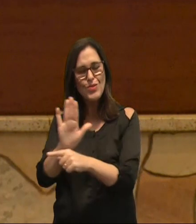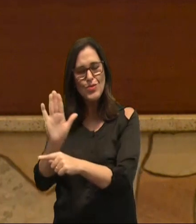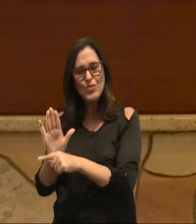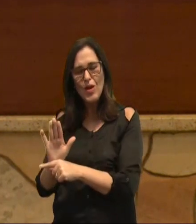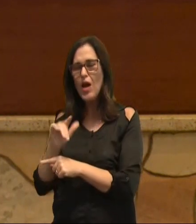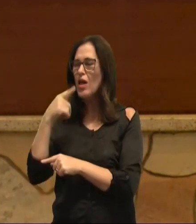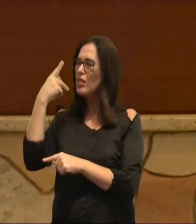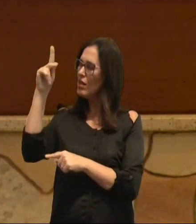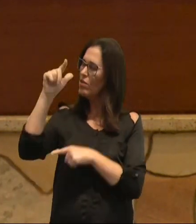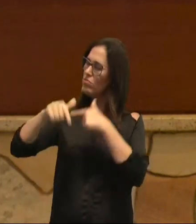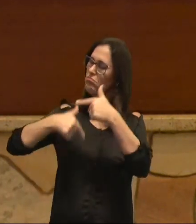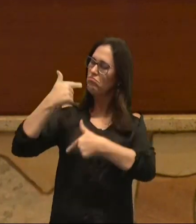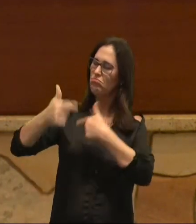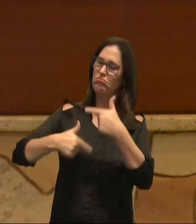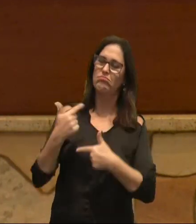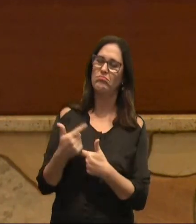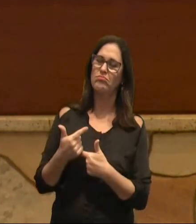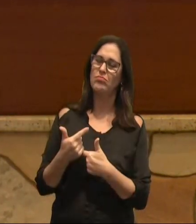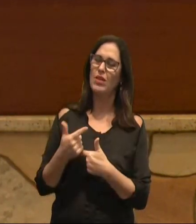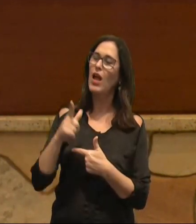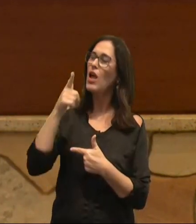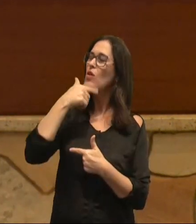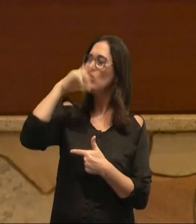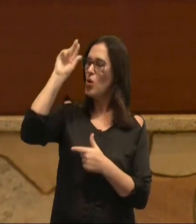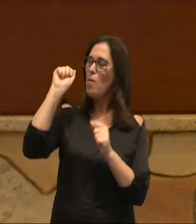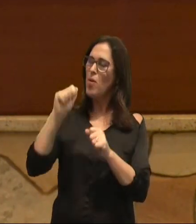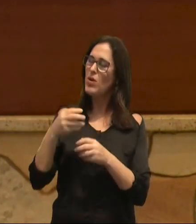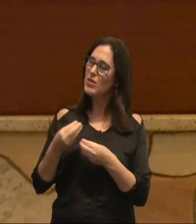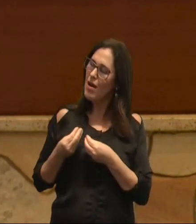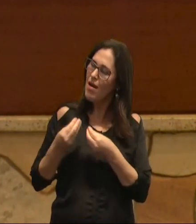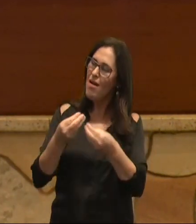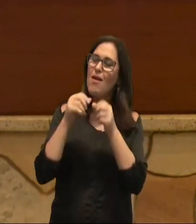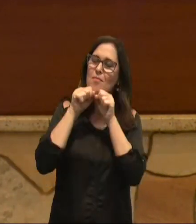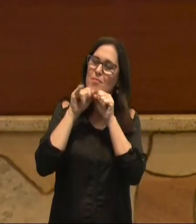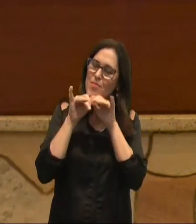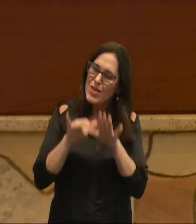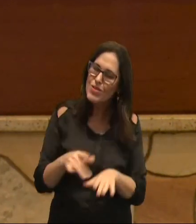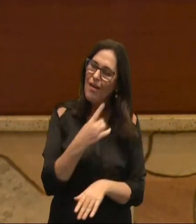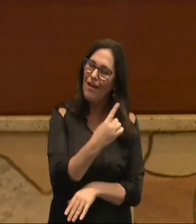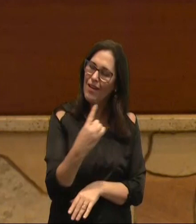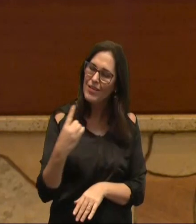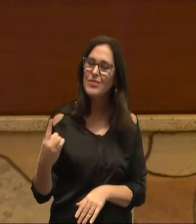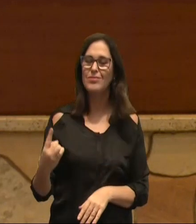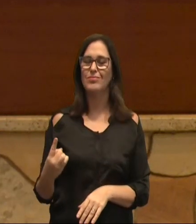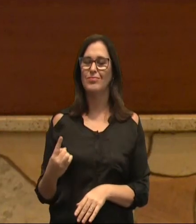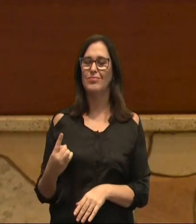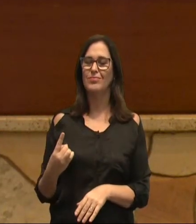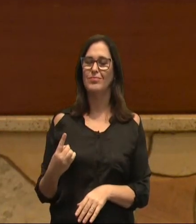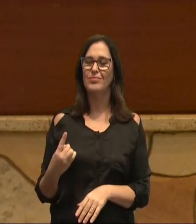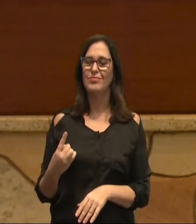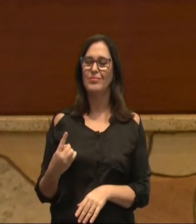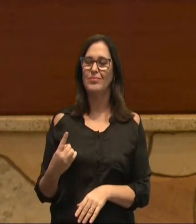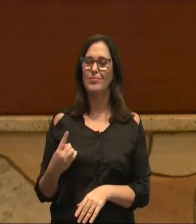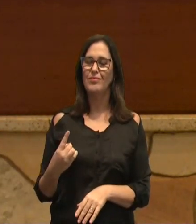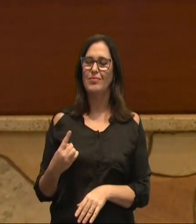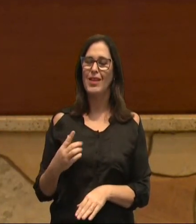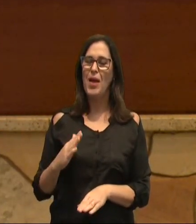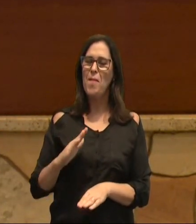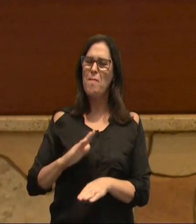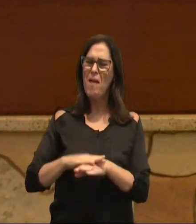Tua obra, Senhor. Que o Senhor possa recompensar grandemente a cada um deles. E mais do que